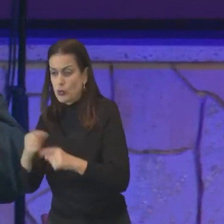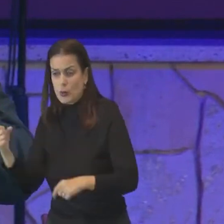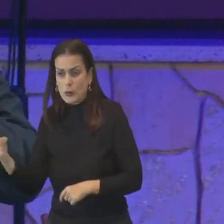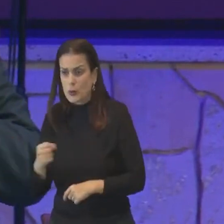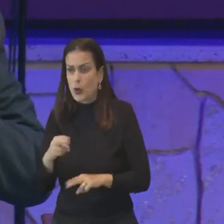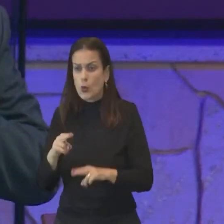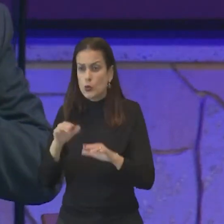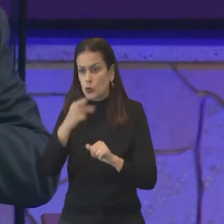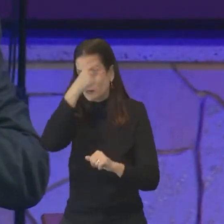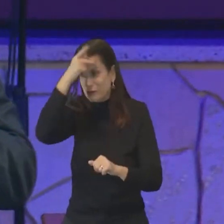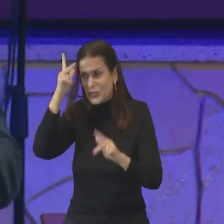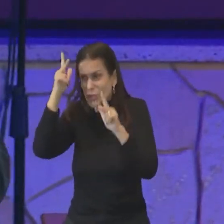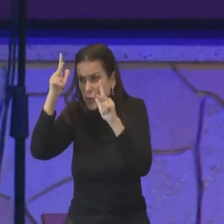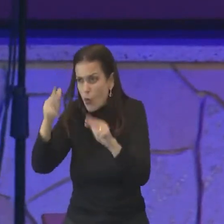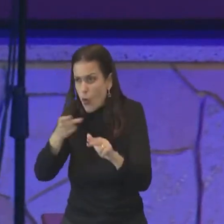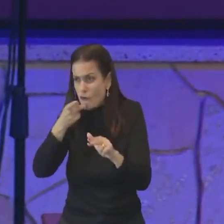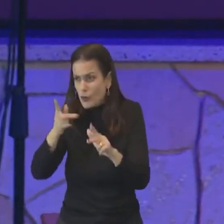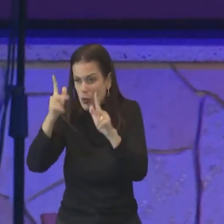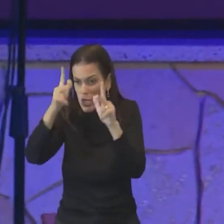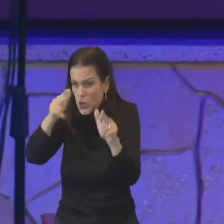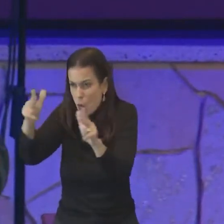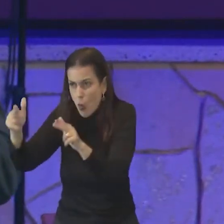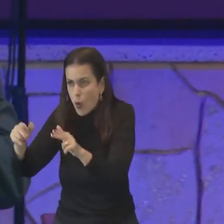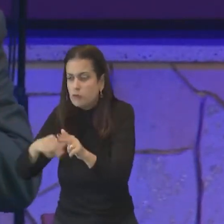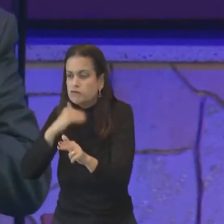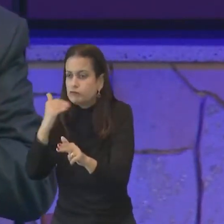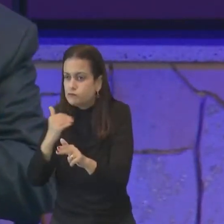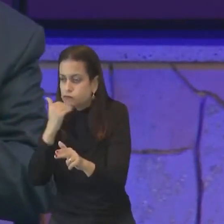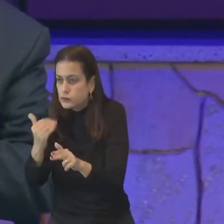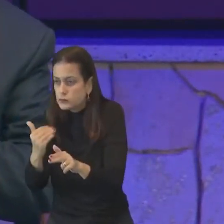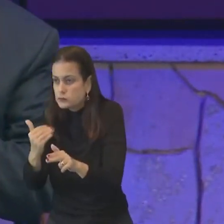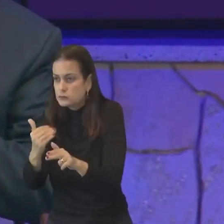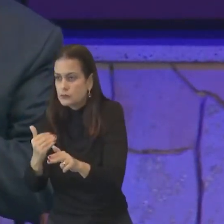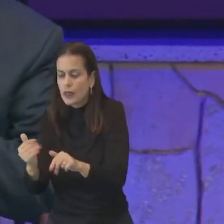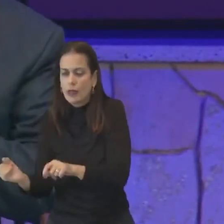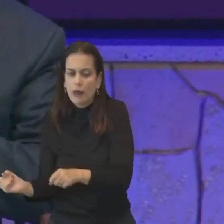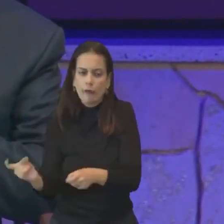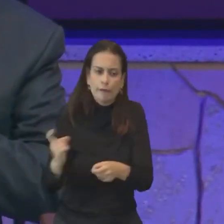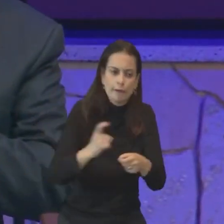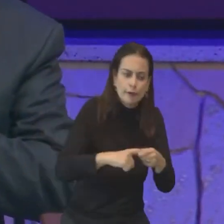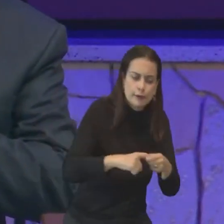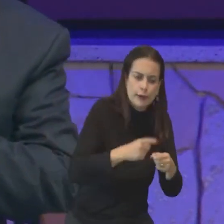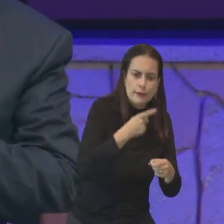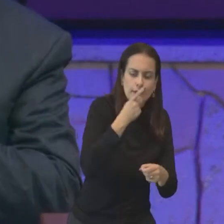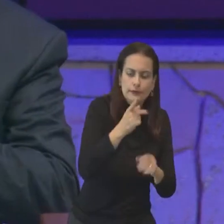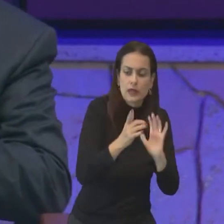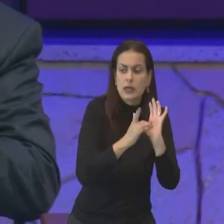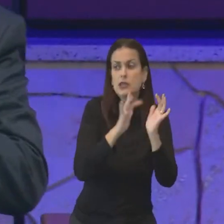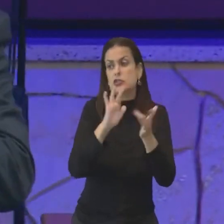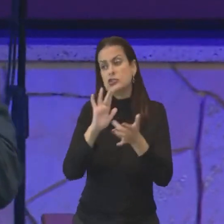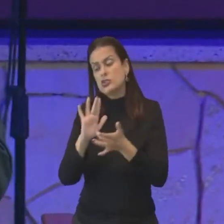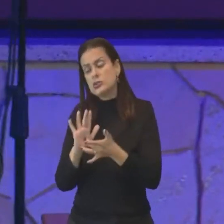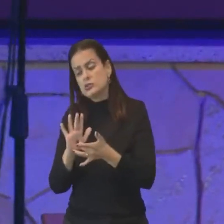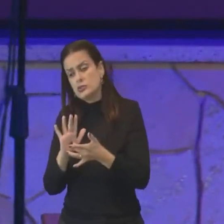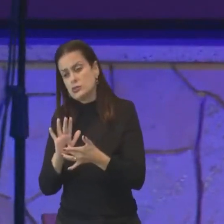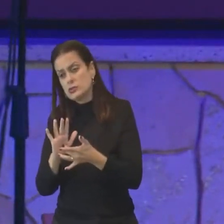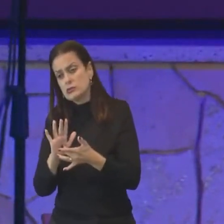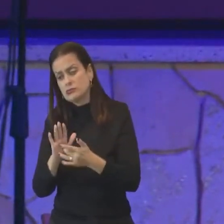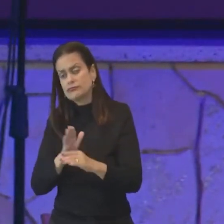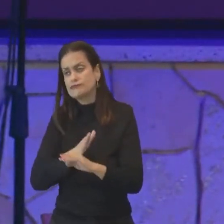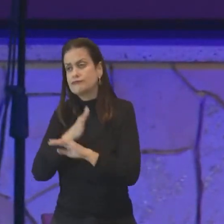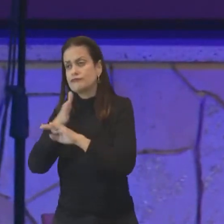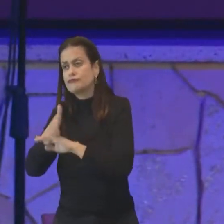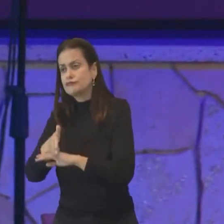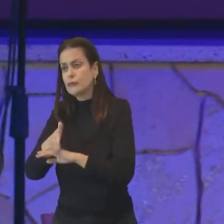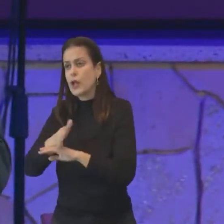homem algum havia falado como ele, os homens voltaram para casa. Jesus, entretanto, foi para o Monte